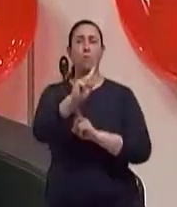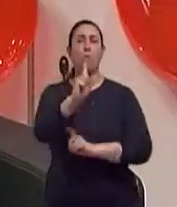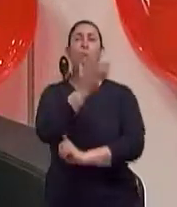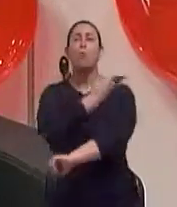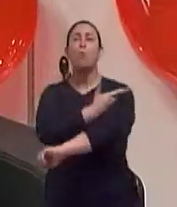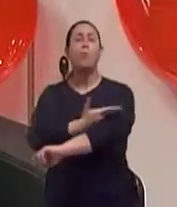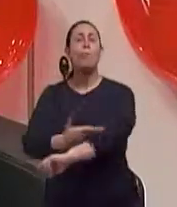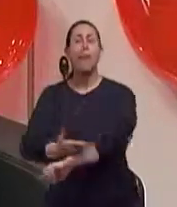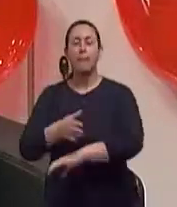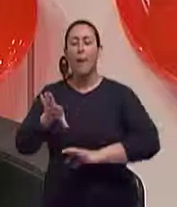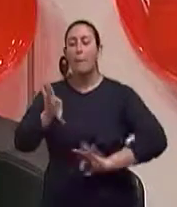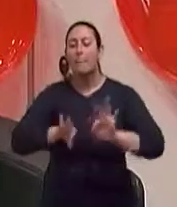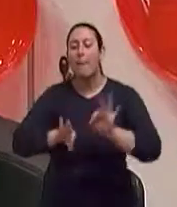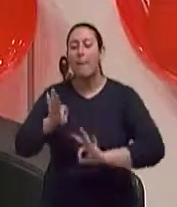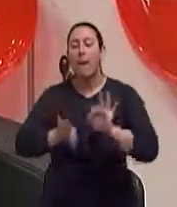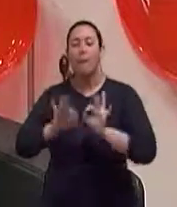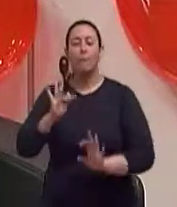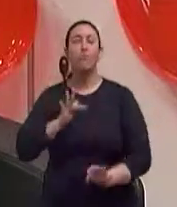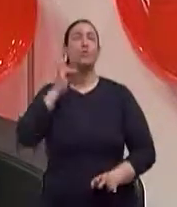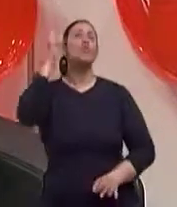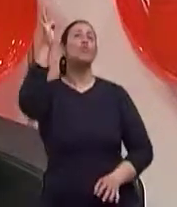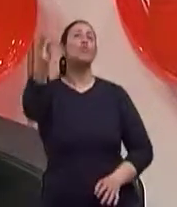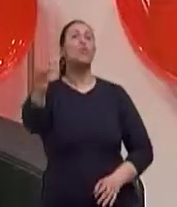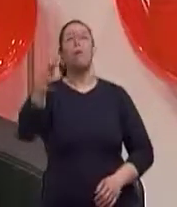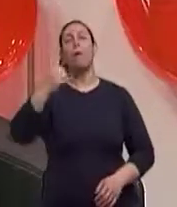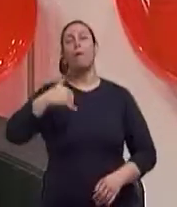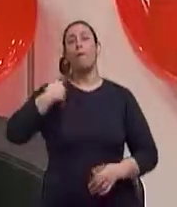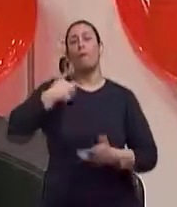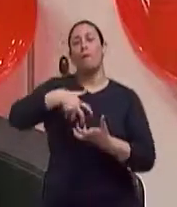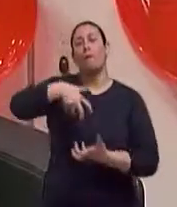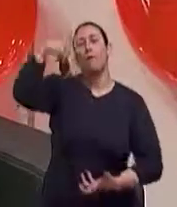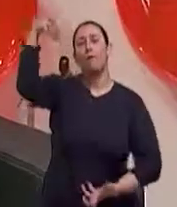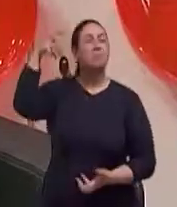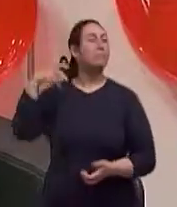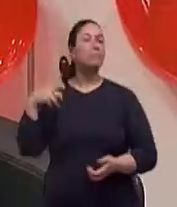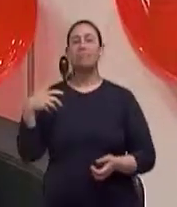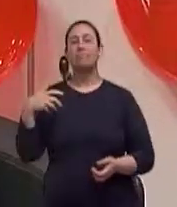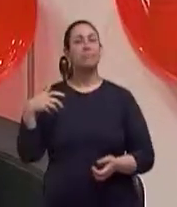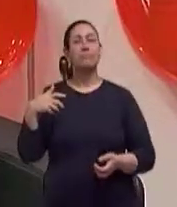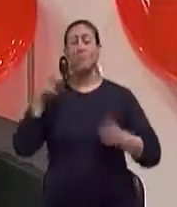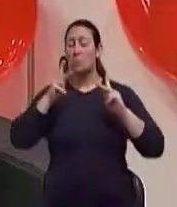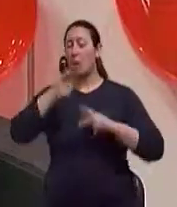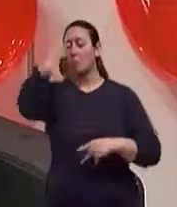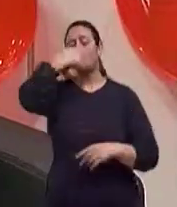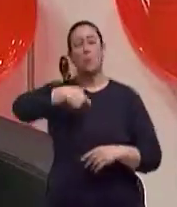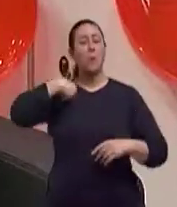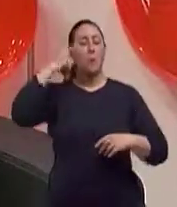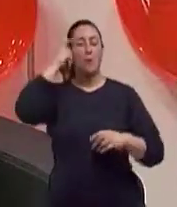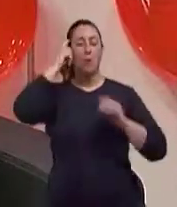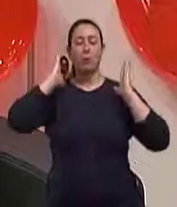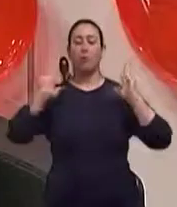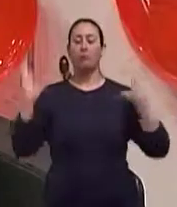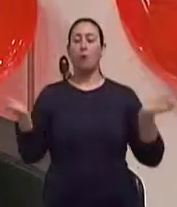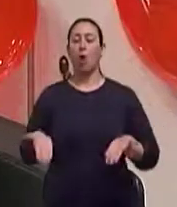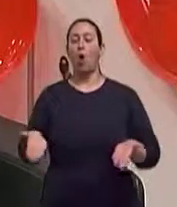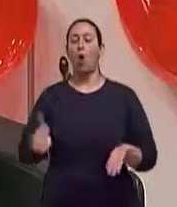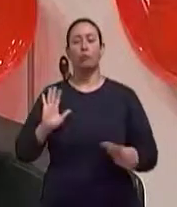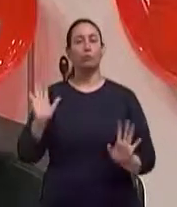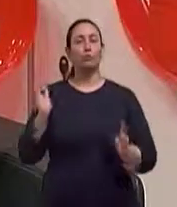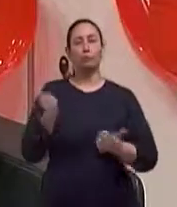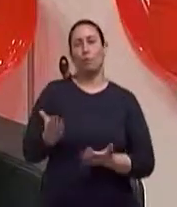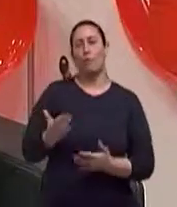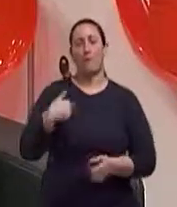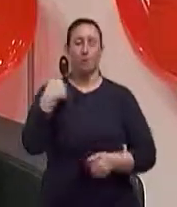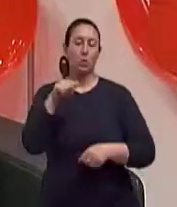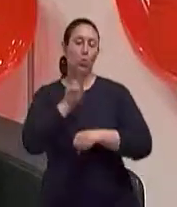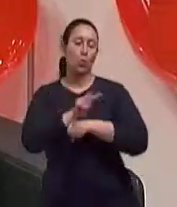sócio cultural ela tá muito aqui agora no manter-se jovem Ah então tem que passar o creme tem que isso tem que fazer